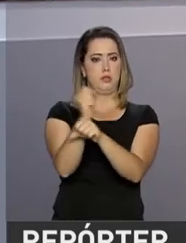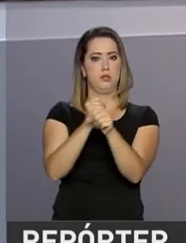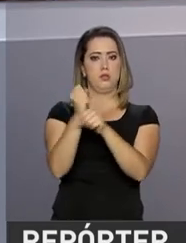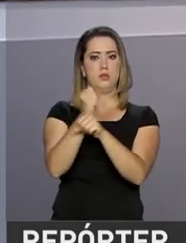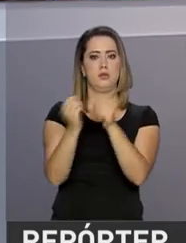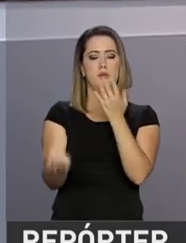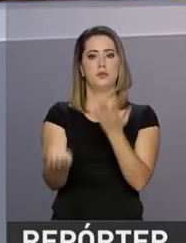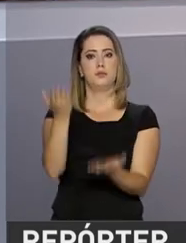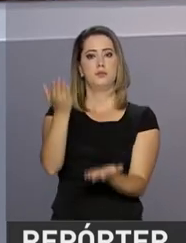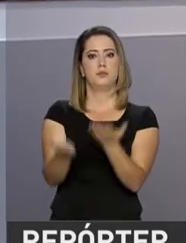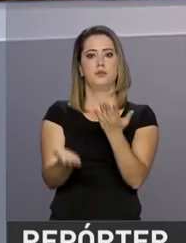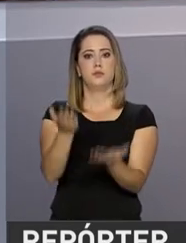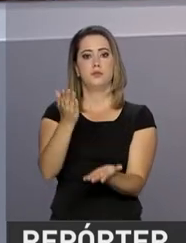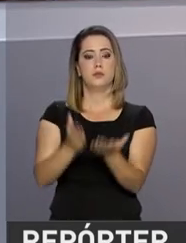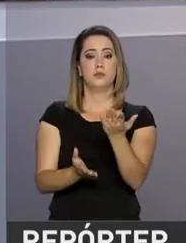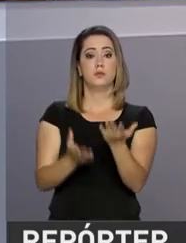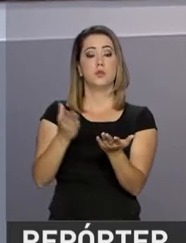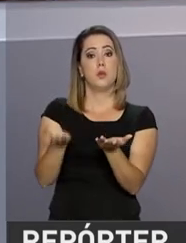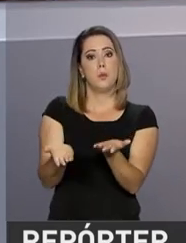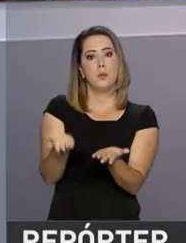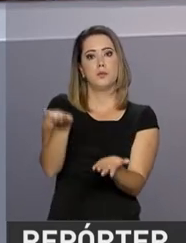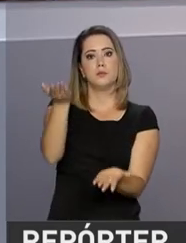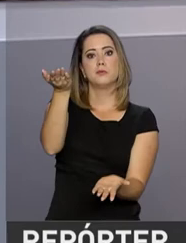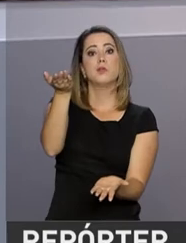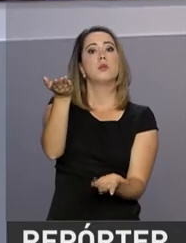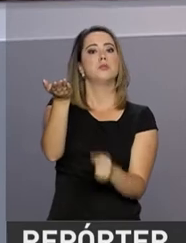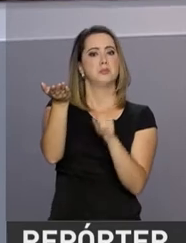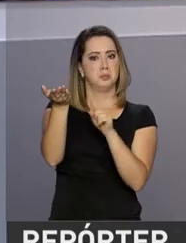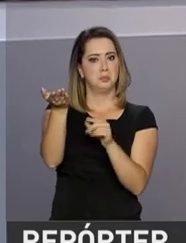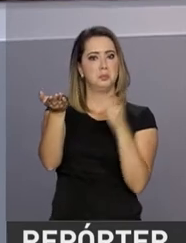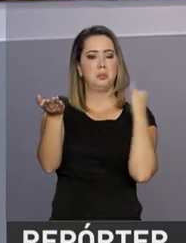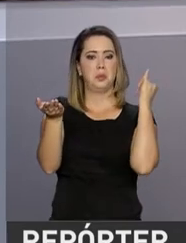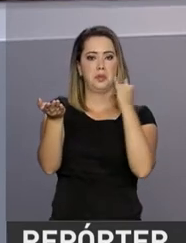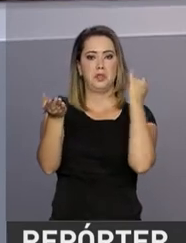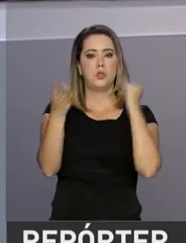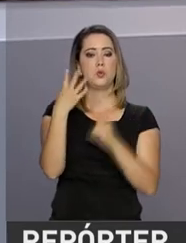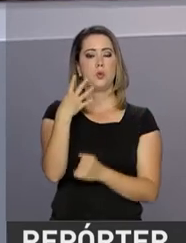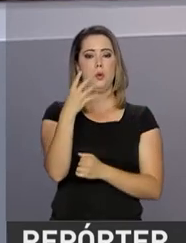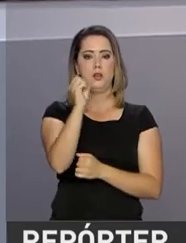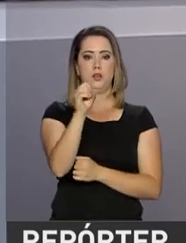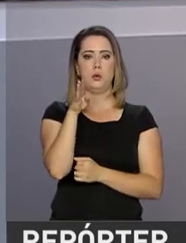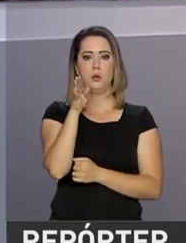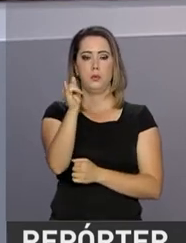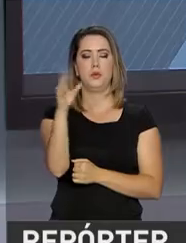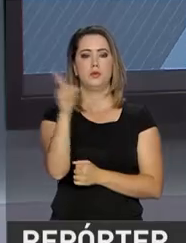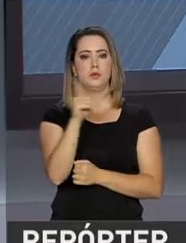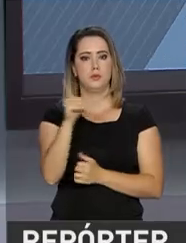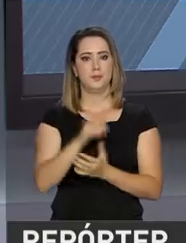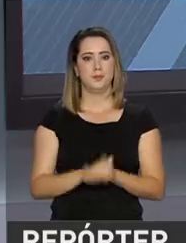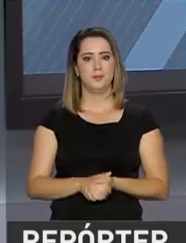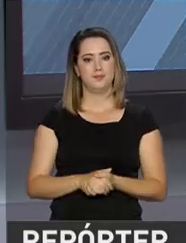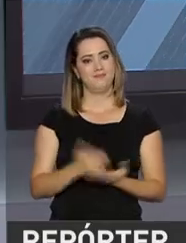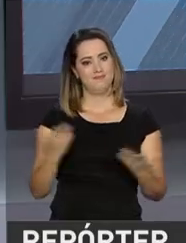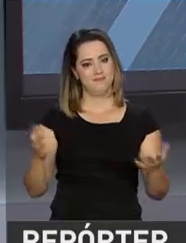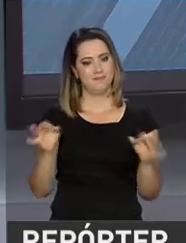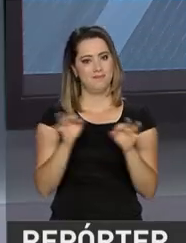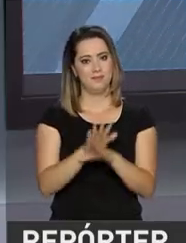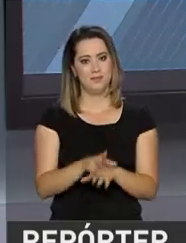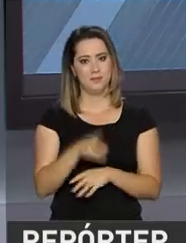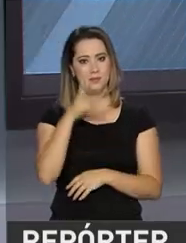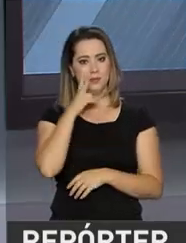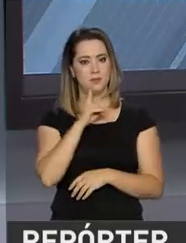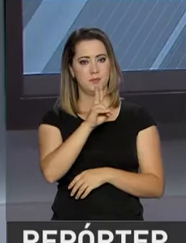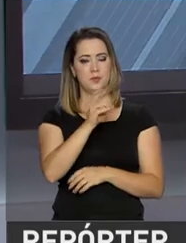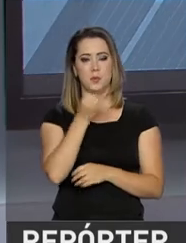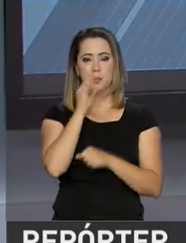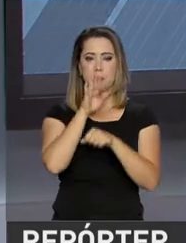2017 a balança registrou superávit de mais de 48 bilhões de dólares esta edição termina